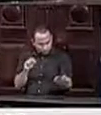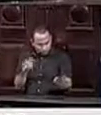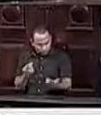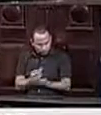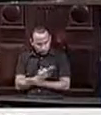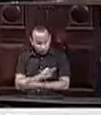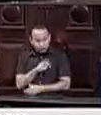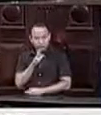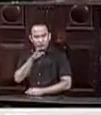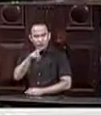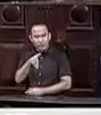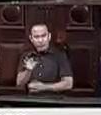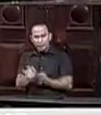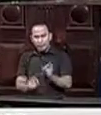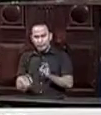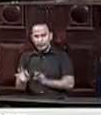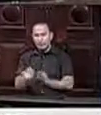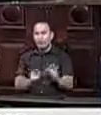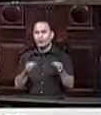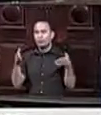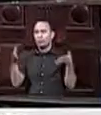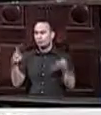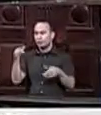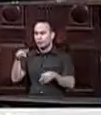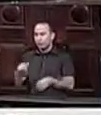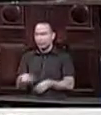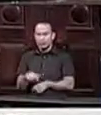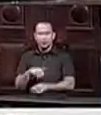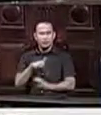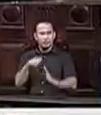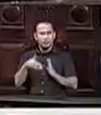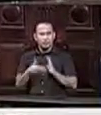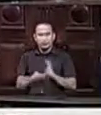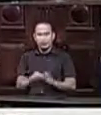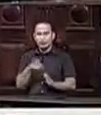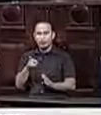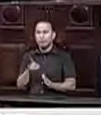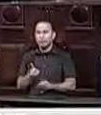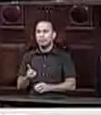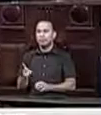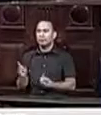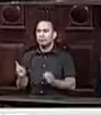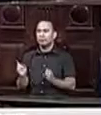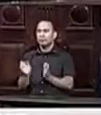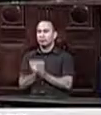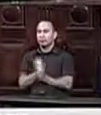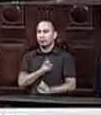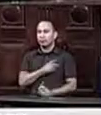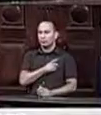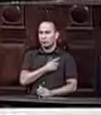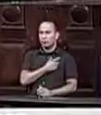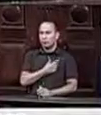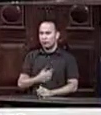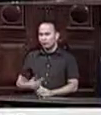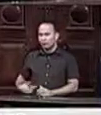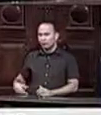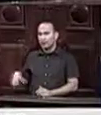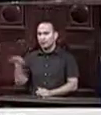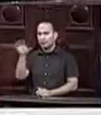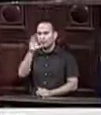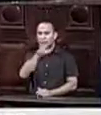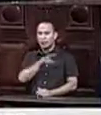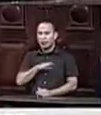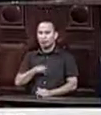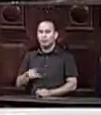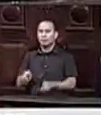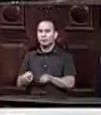já tratado hoje nesse plenário entre o governo federal e o governo estadual. Afinal de contas, o